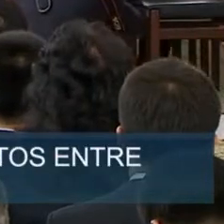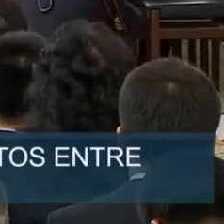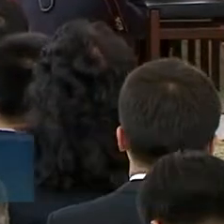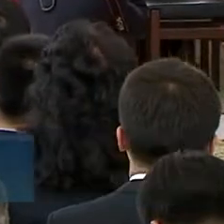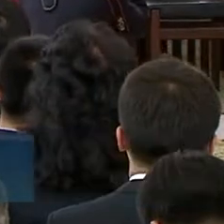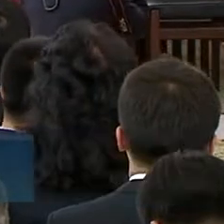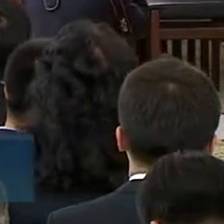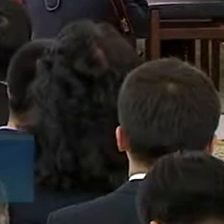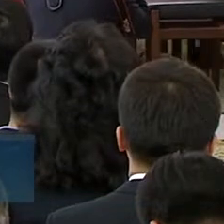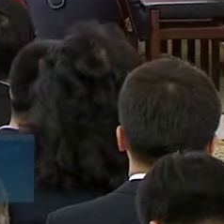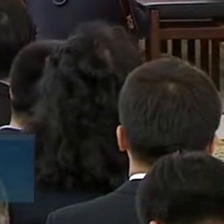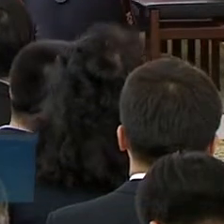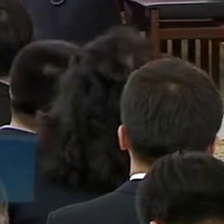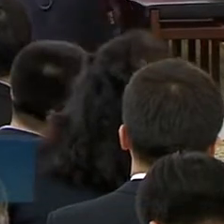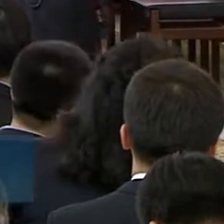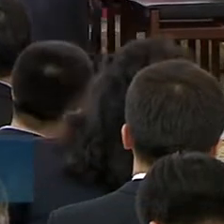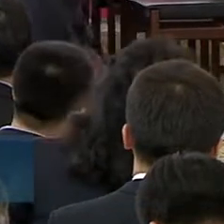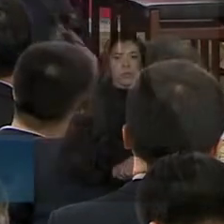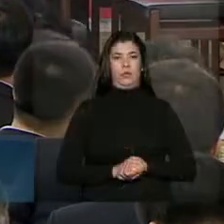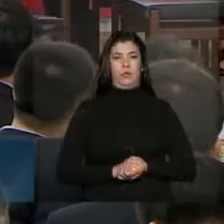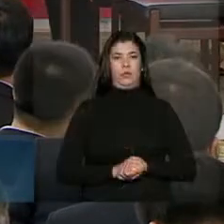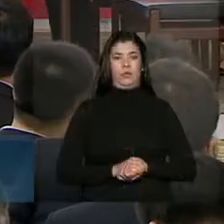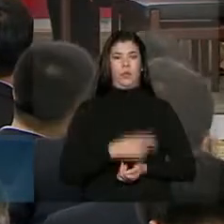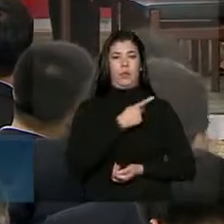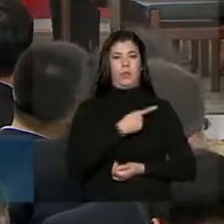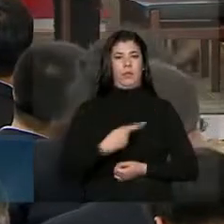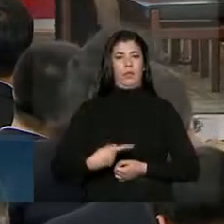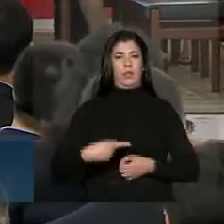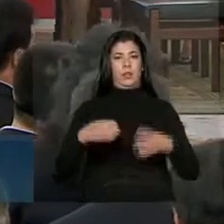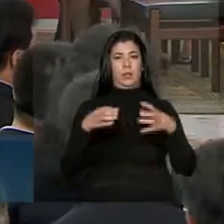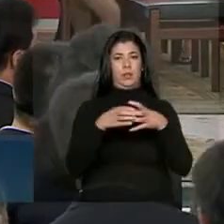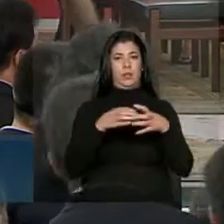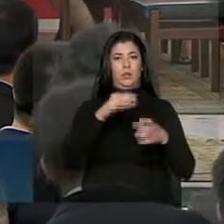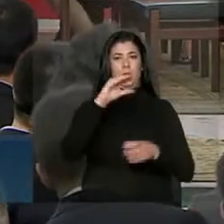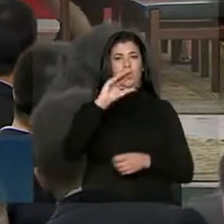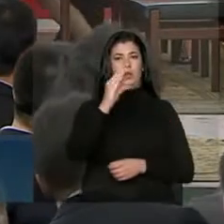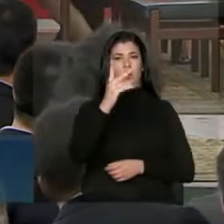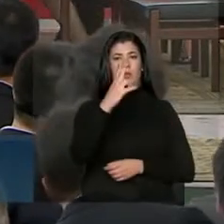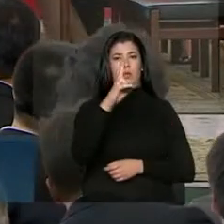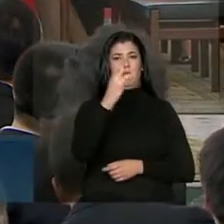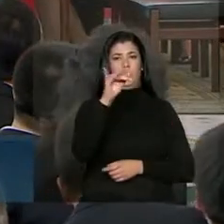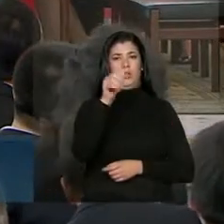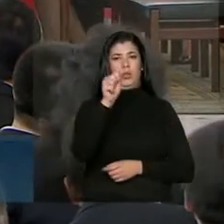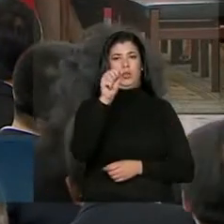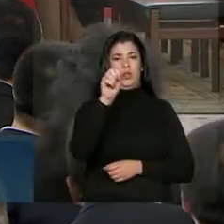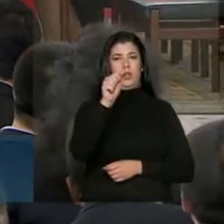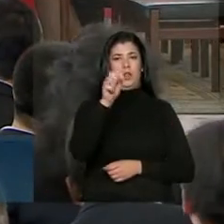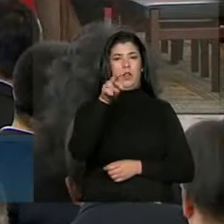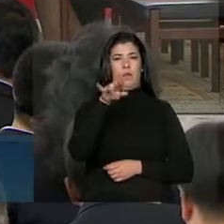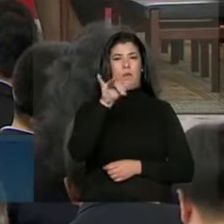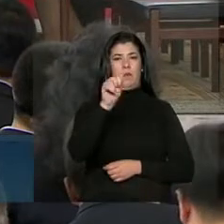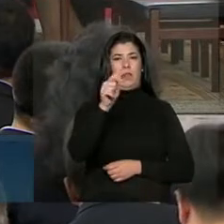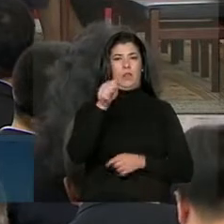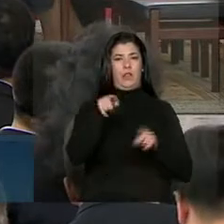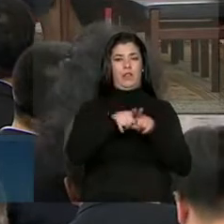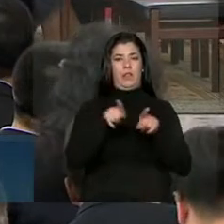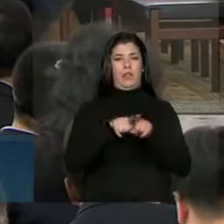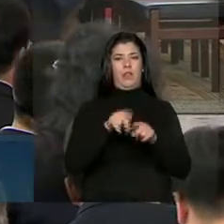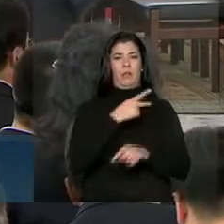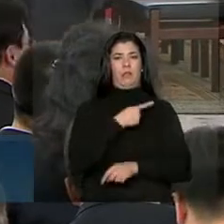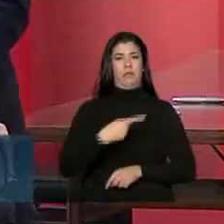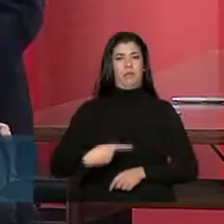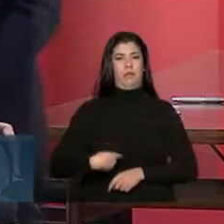Presidente do grupo China Mercans, Li Xiapeng, presidente do Sexin,